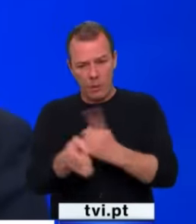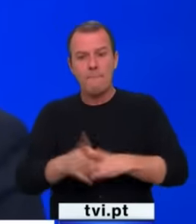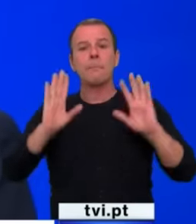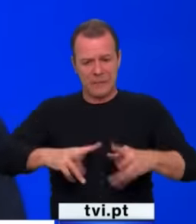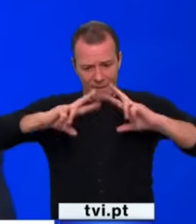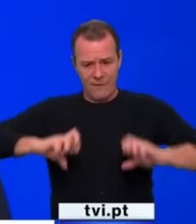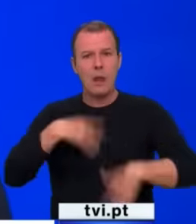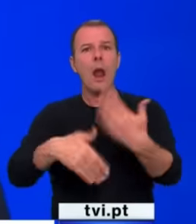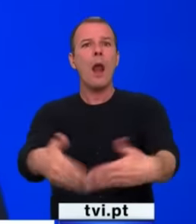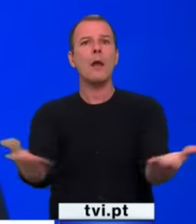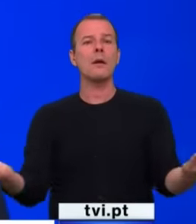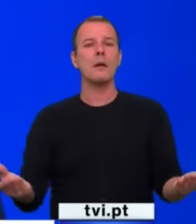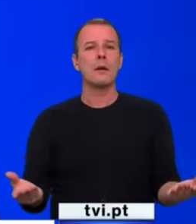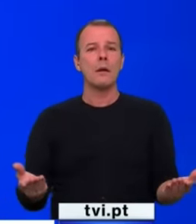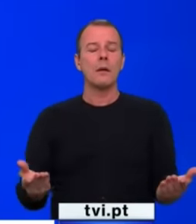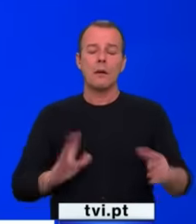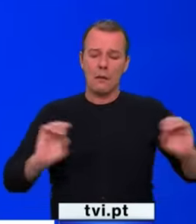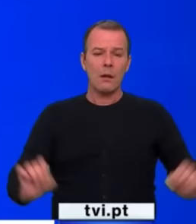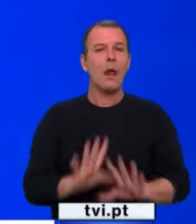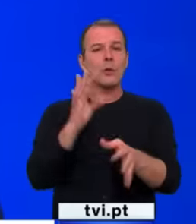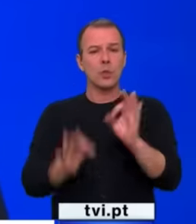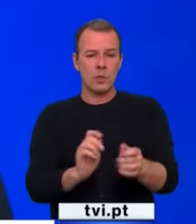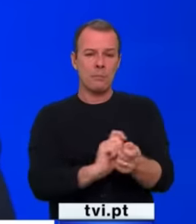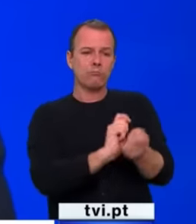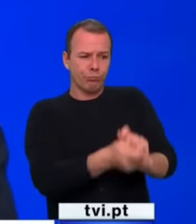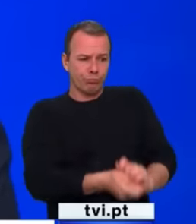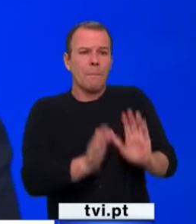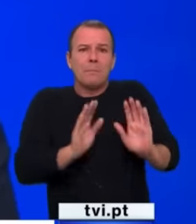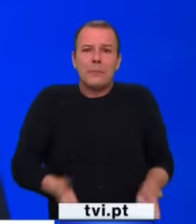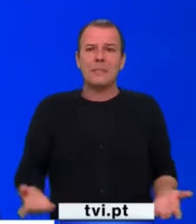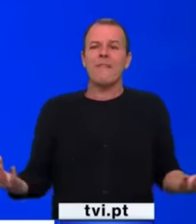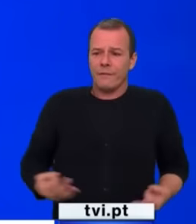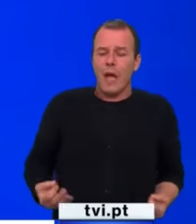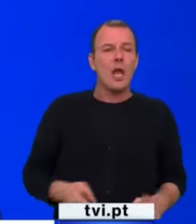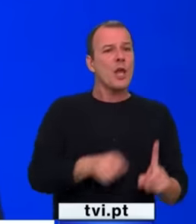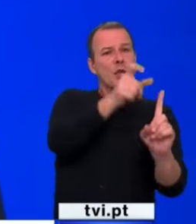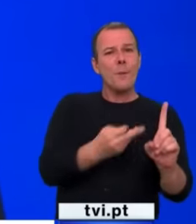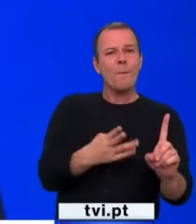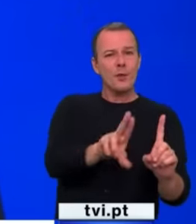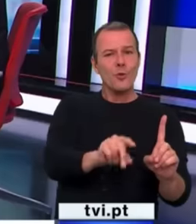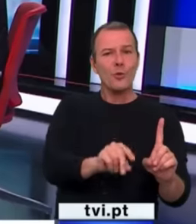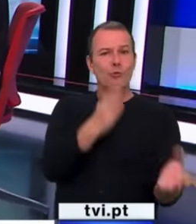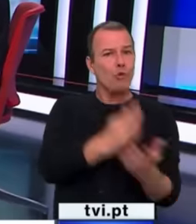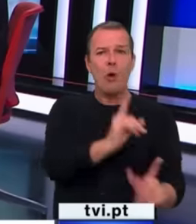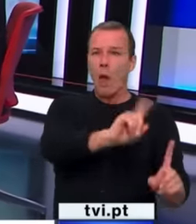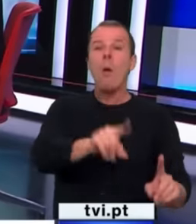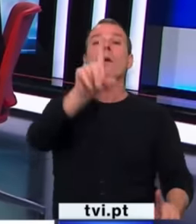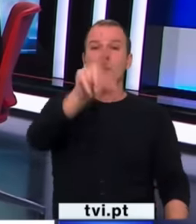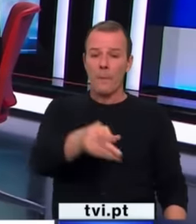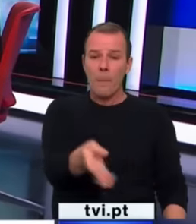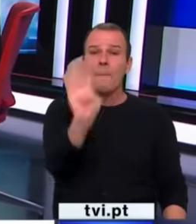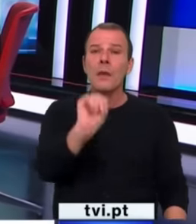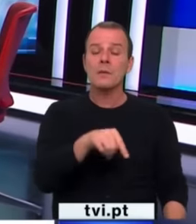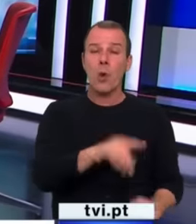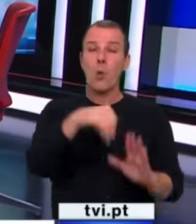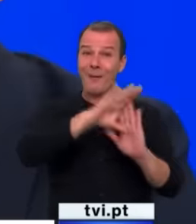Agora, é evidente que a justiça precisa de uma reforma. E o Pedro Nuno Santos, como aliado não é o Pedro Nuno Santos, é o PS. Sobre justiça, o